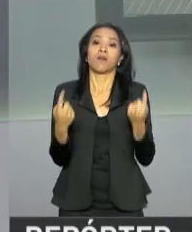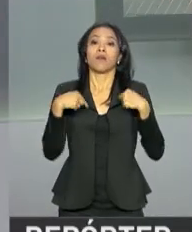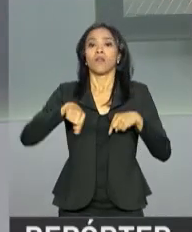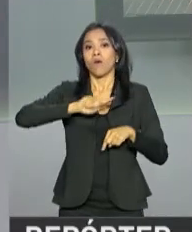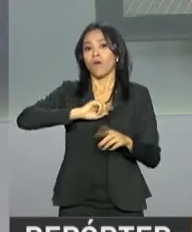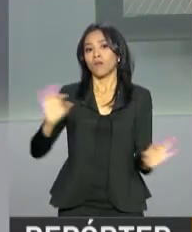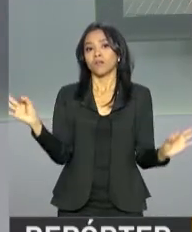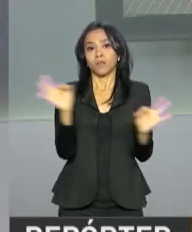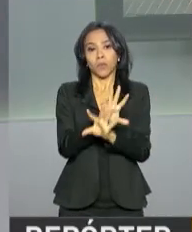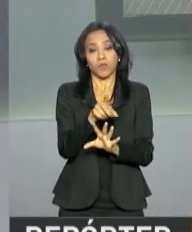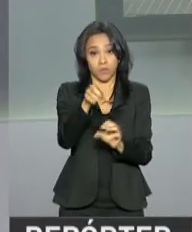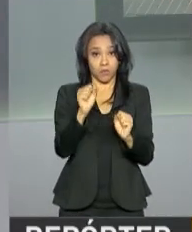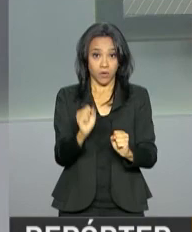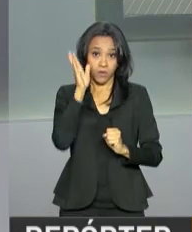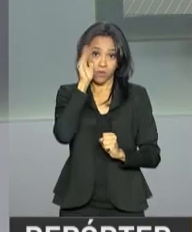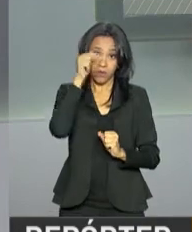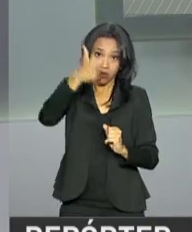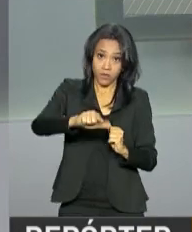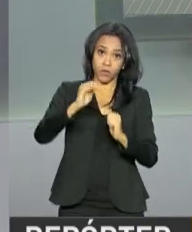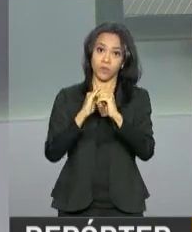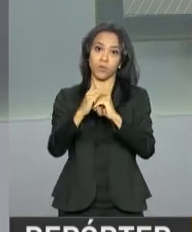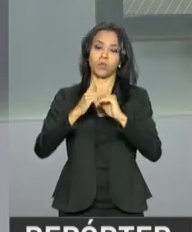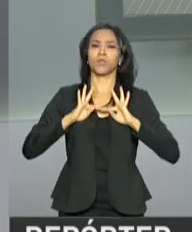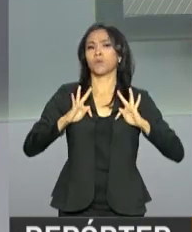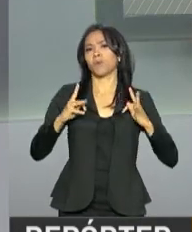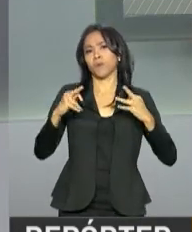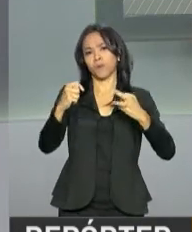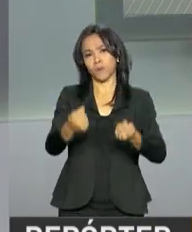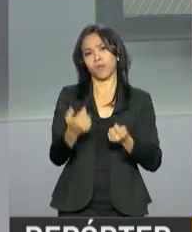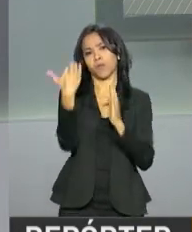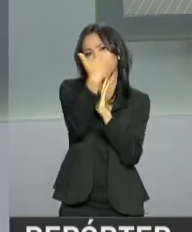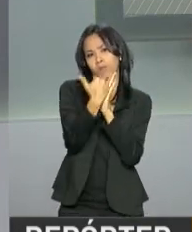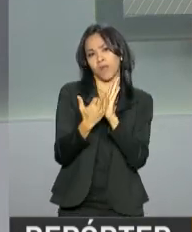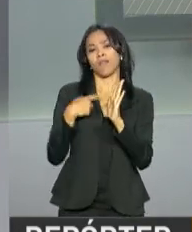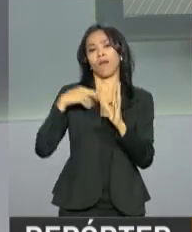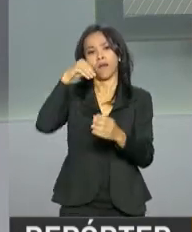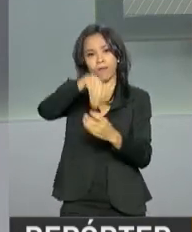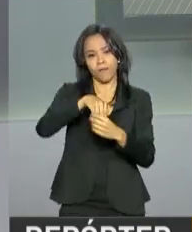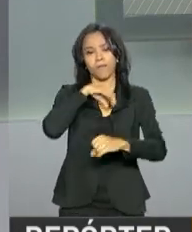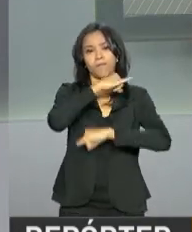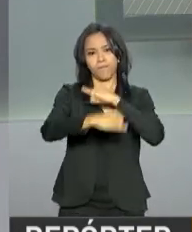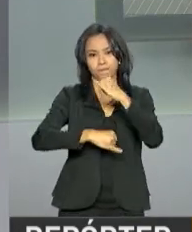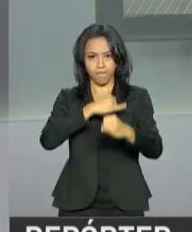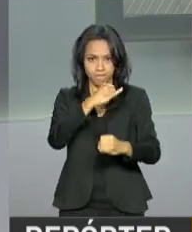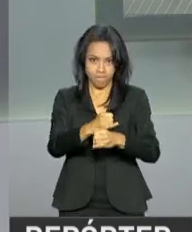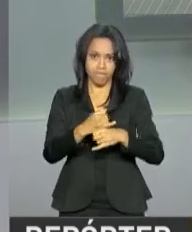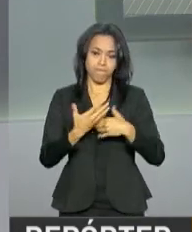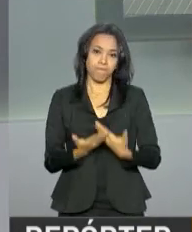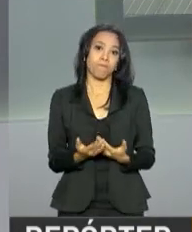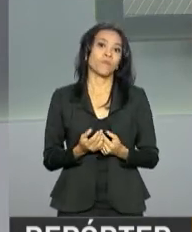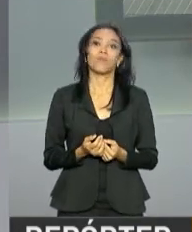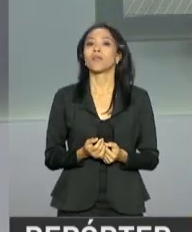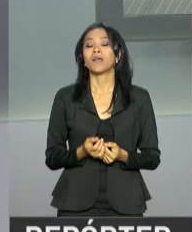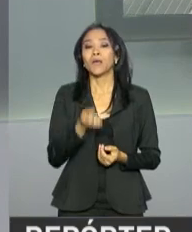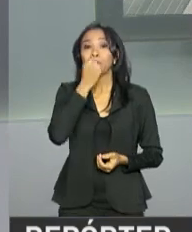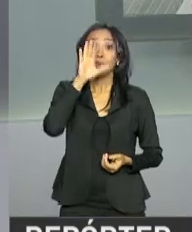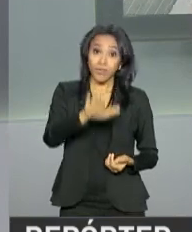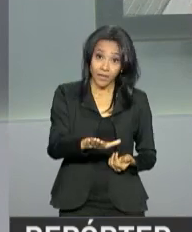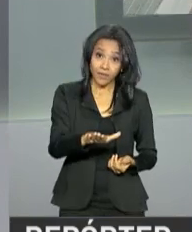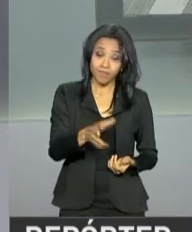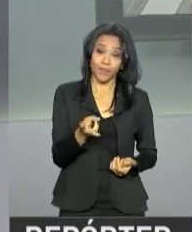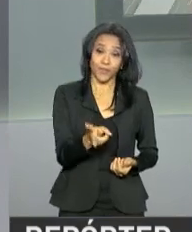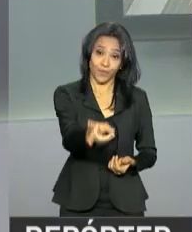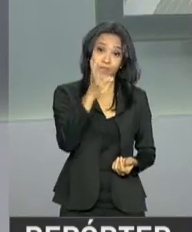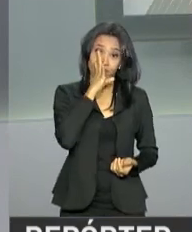você pode rever as reportagens no youtube e toda nossa programação também está na página da nbr na internet uma boa tarde pra